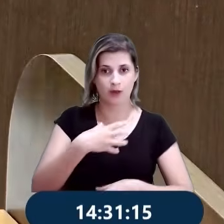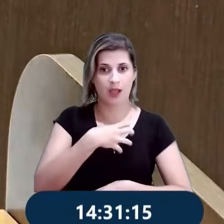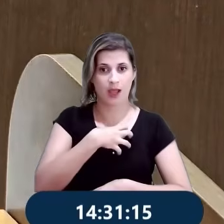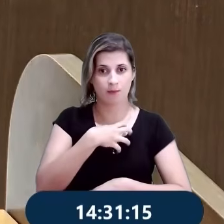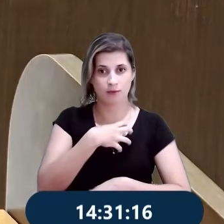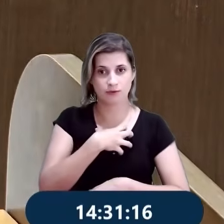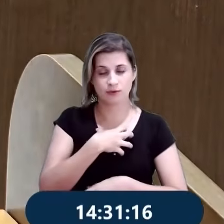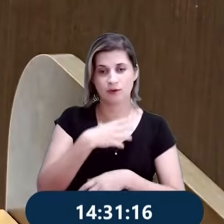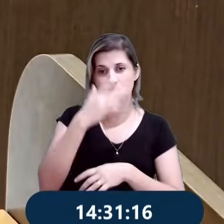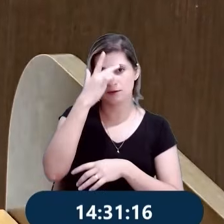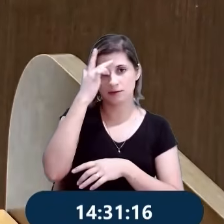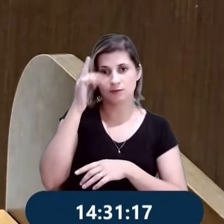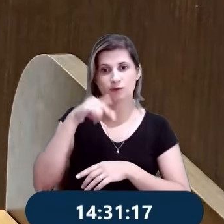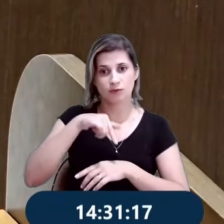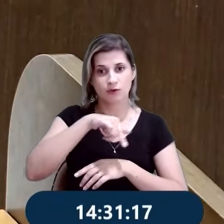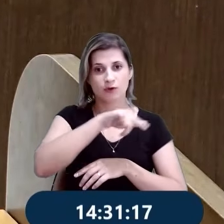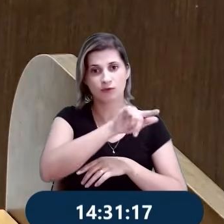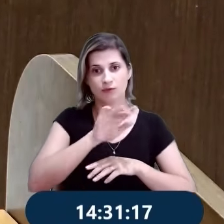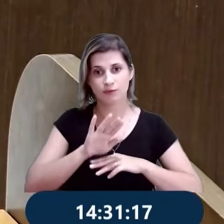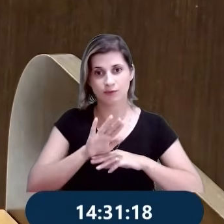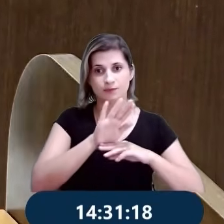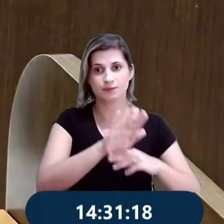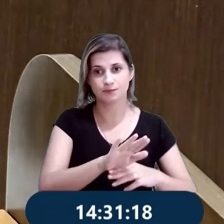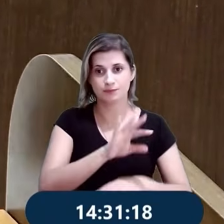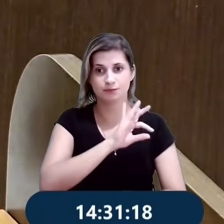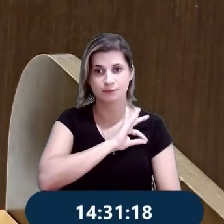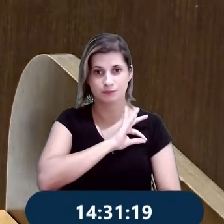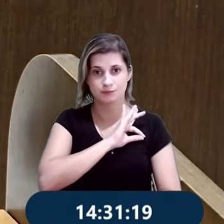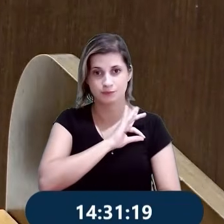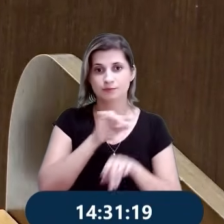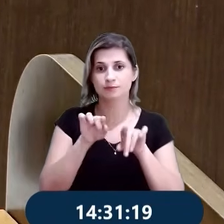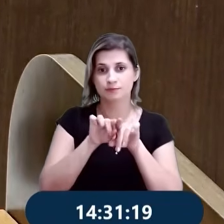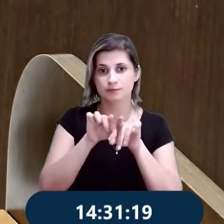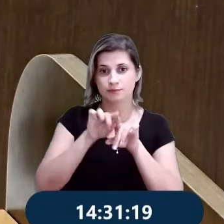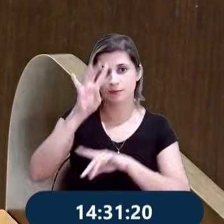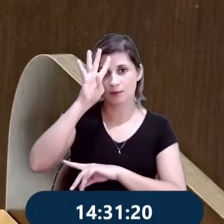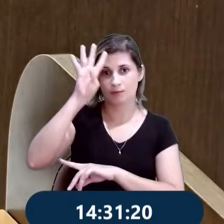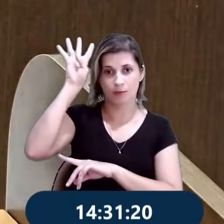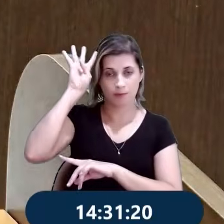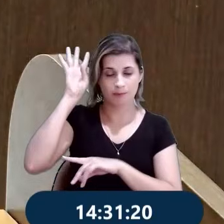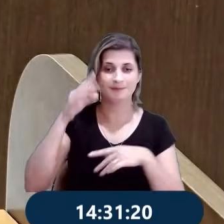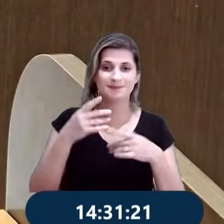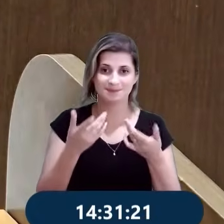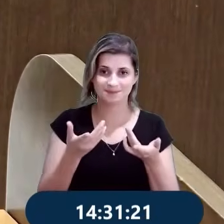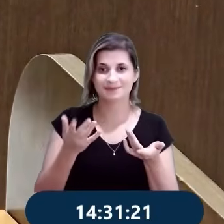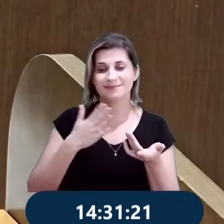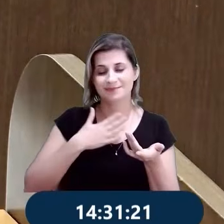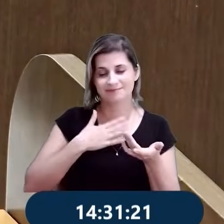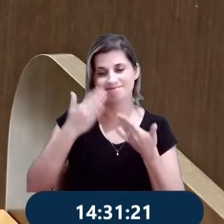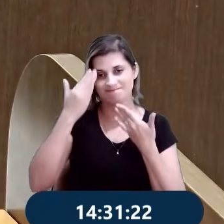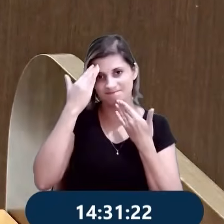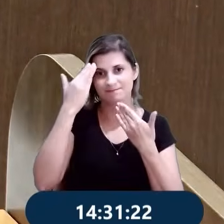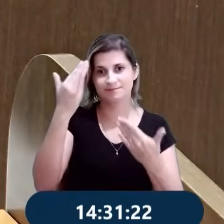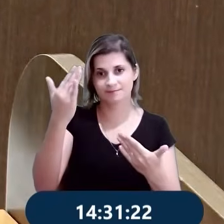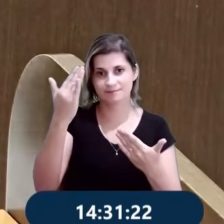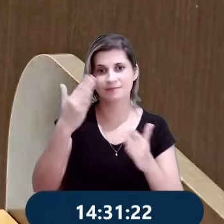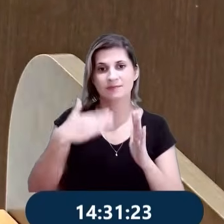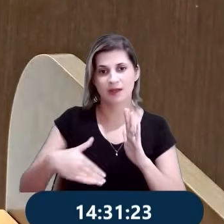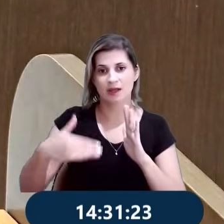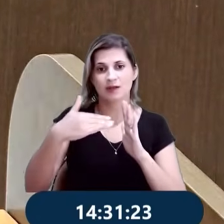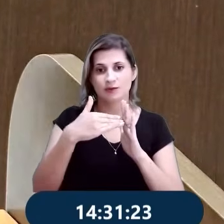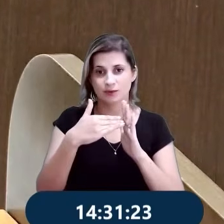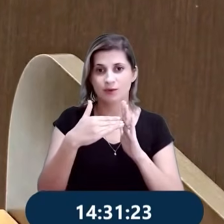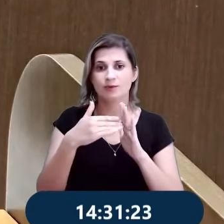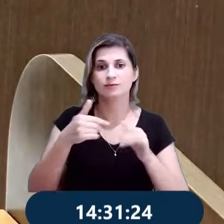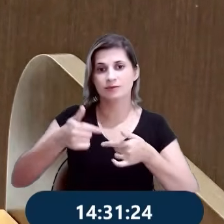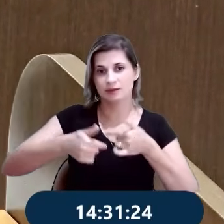dos policiais militares e dos bombeiros. Então fica aqui o meu agradecimento a todos que ajudaram, né, para essa